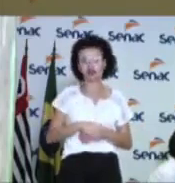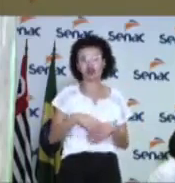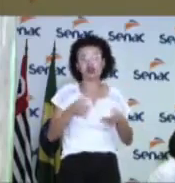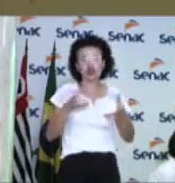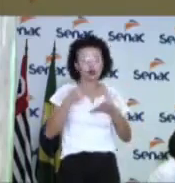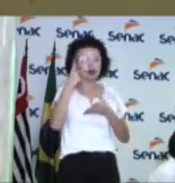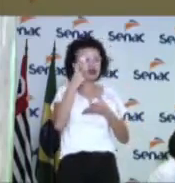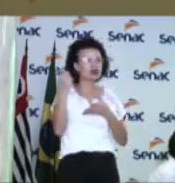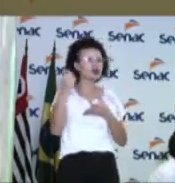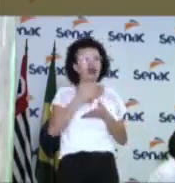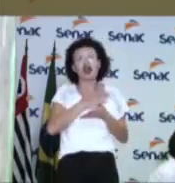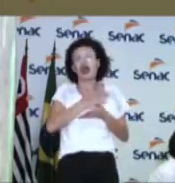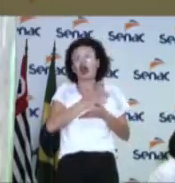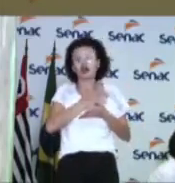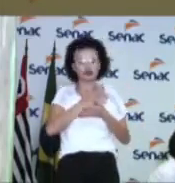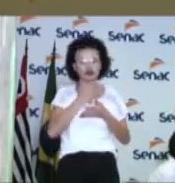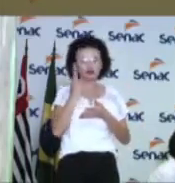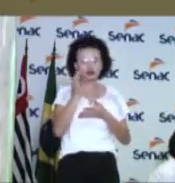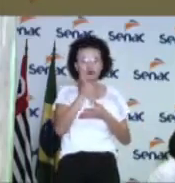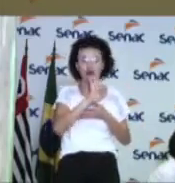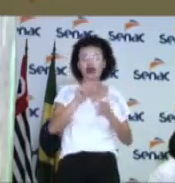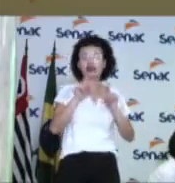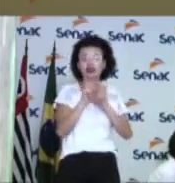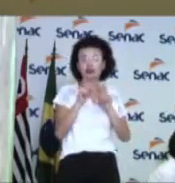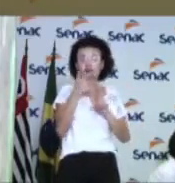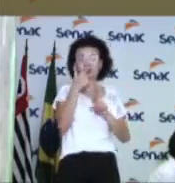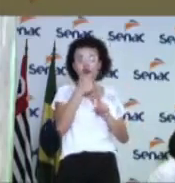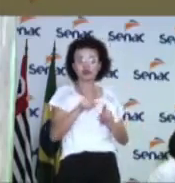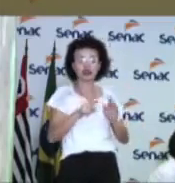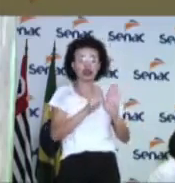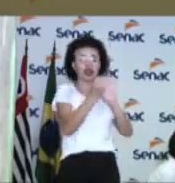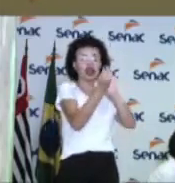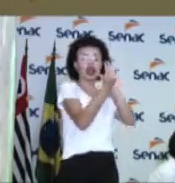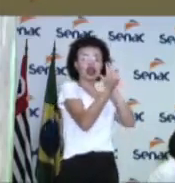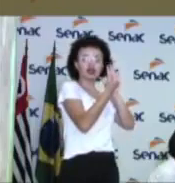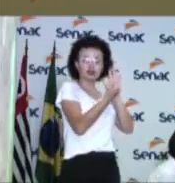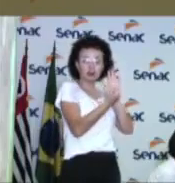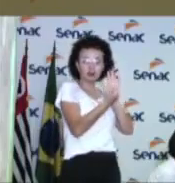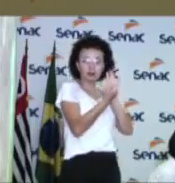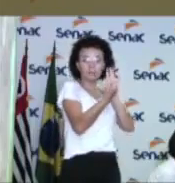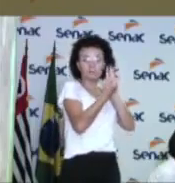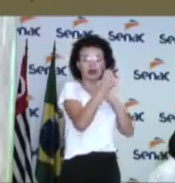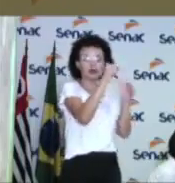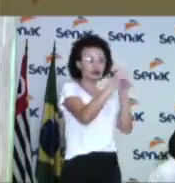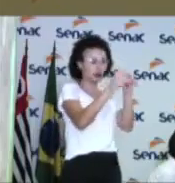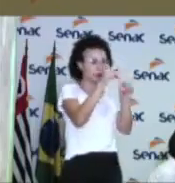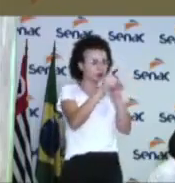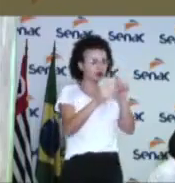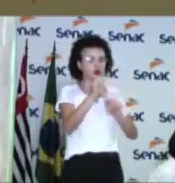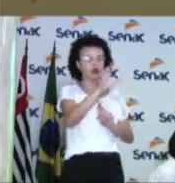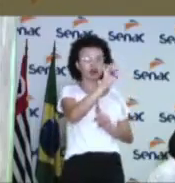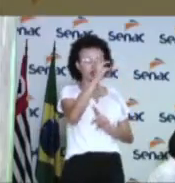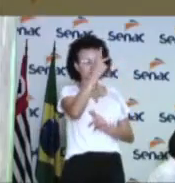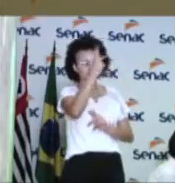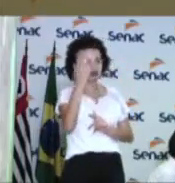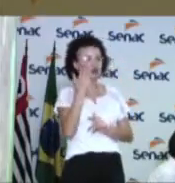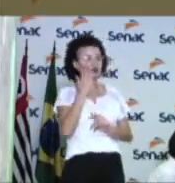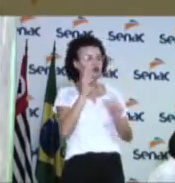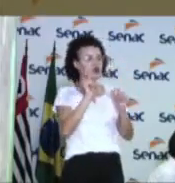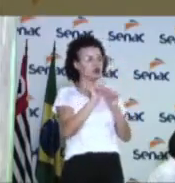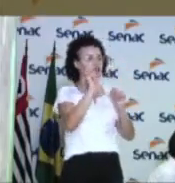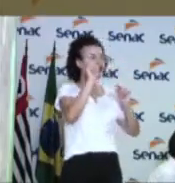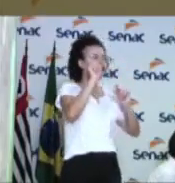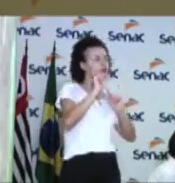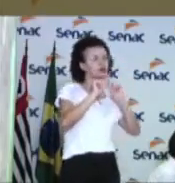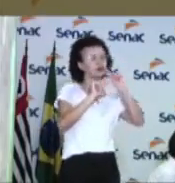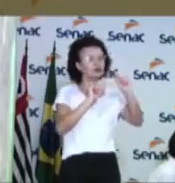eu acho sensacional e acho que também ajuda, e para as marcas que trabalham com isso, quanto mais cada pessoa souber fazer um pouquinho de tudo, ou